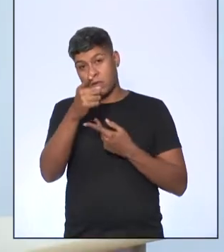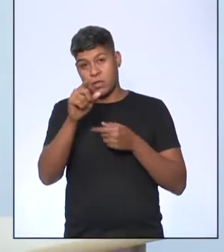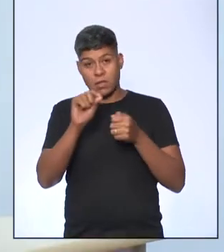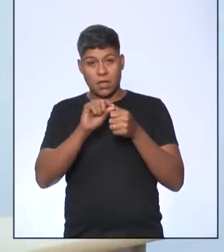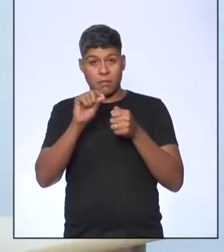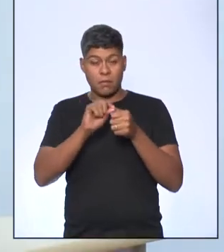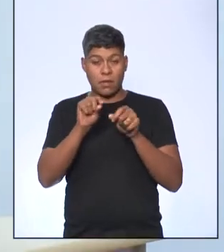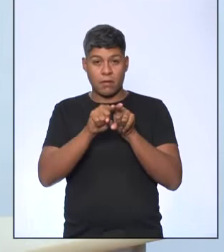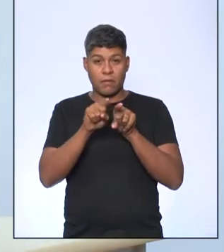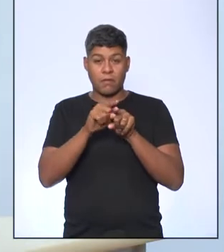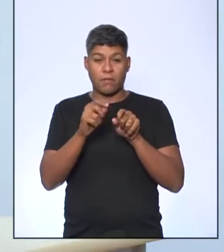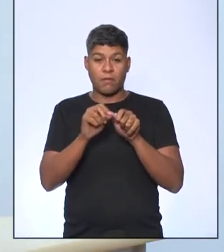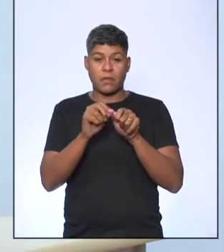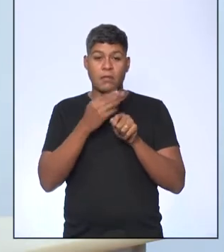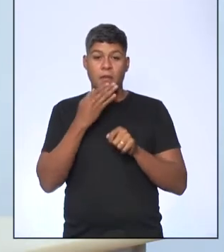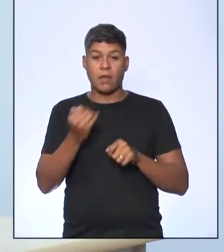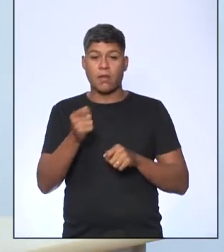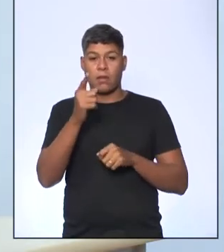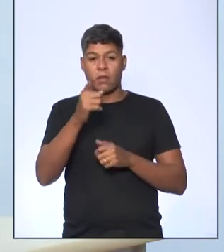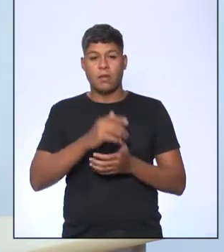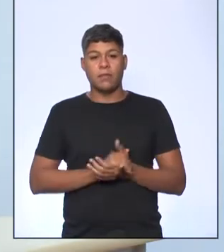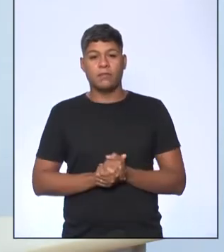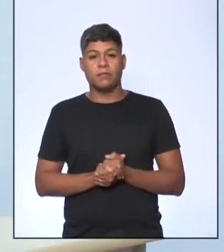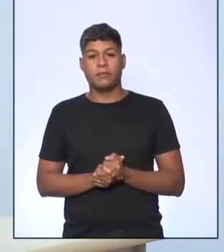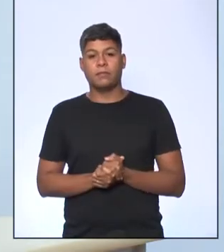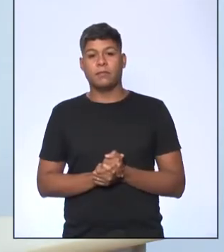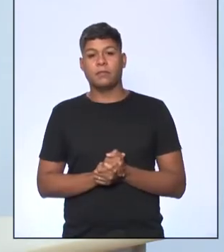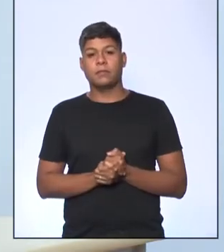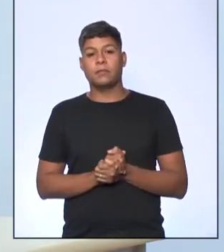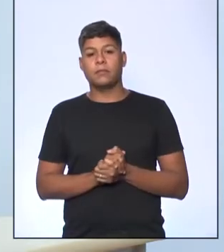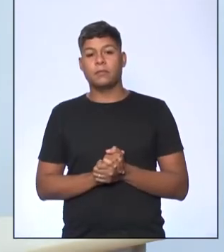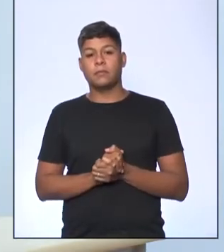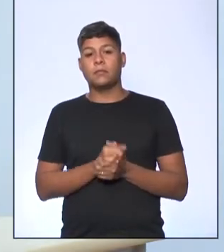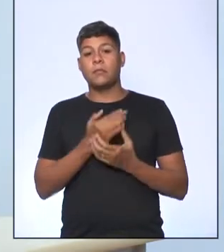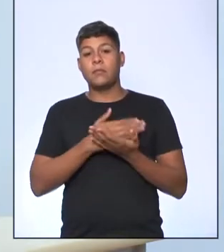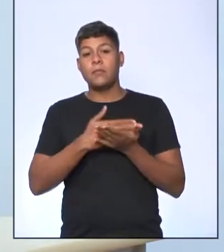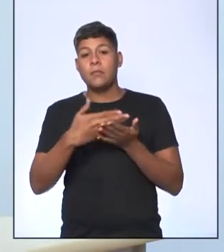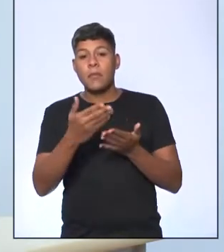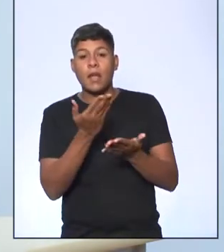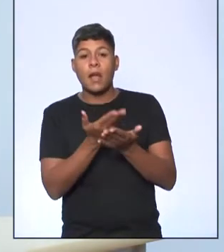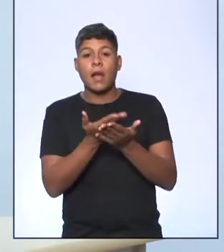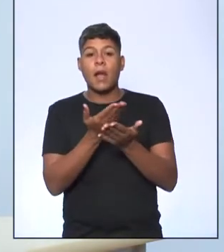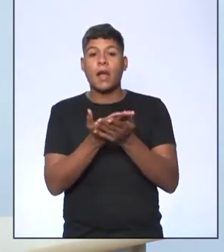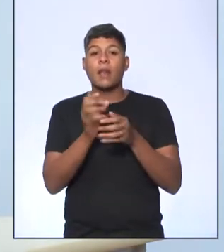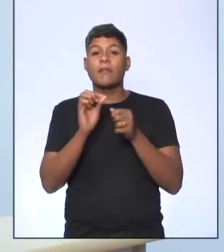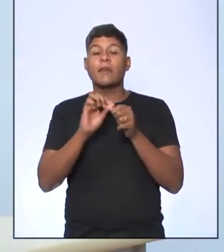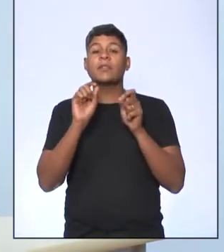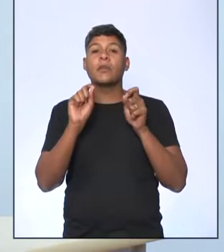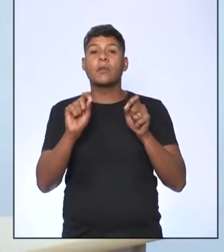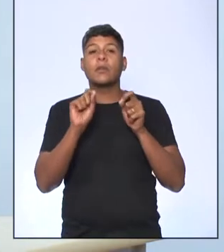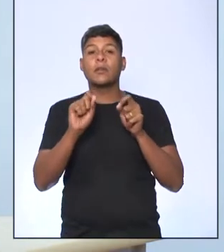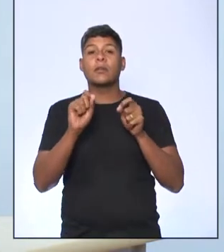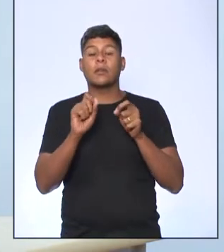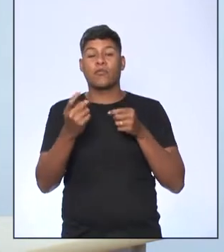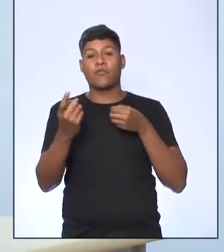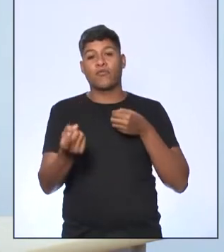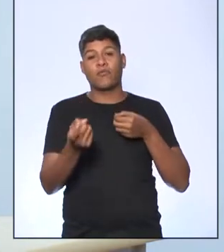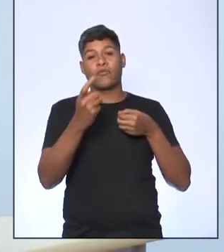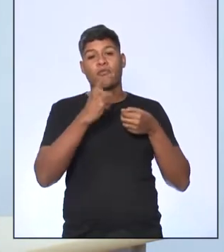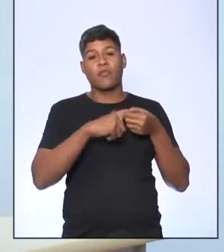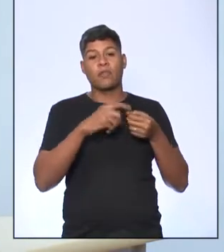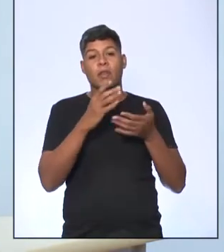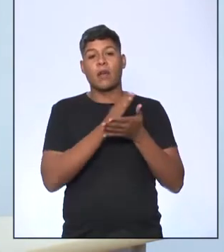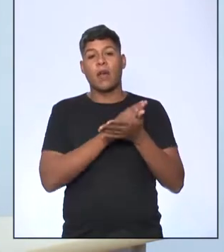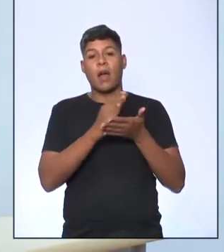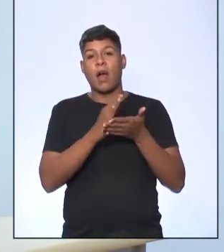também façam o melhor aí. Então, começando a aula, a gente vai fazer o seguinte, a gente vai retomar